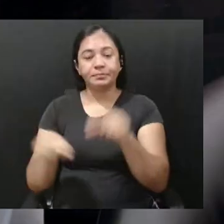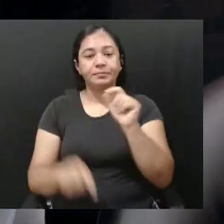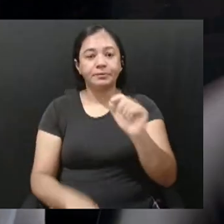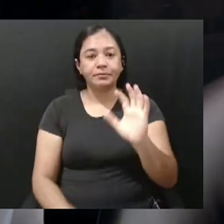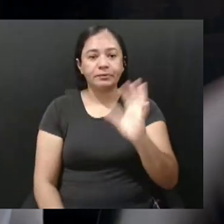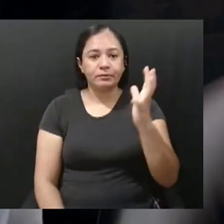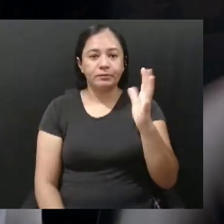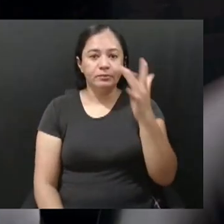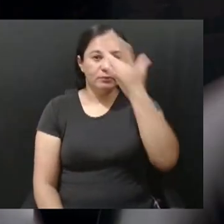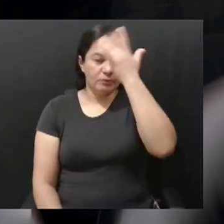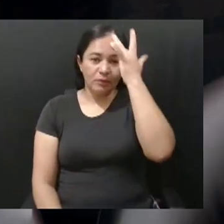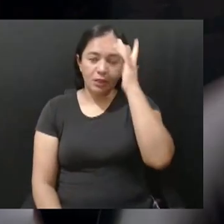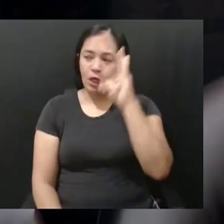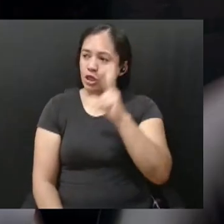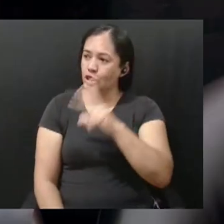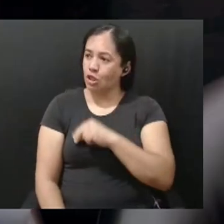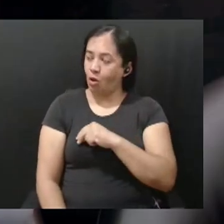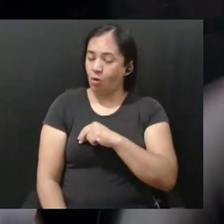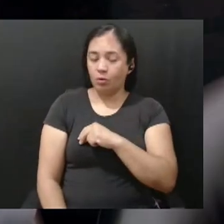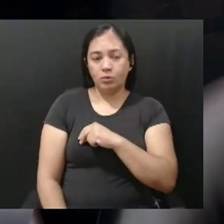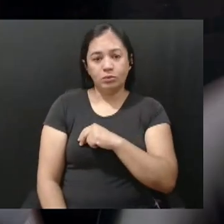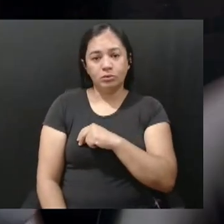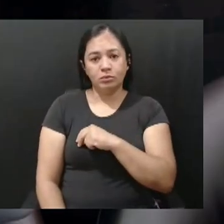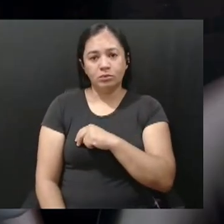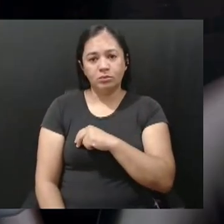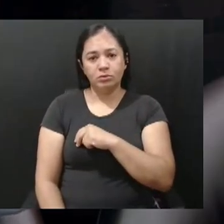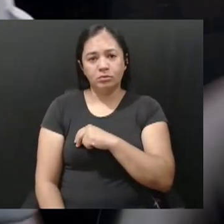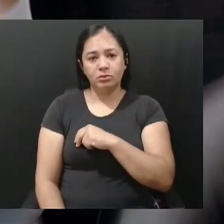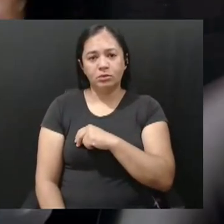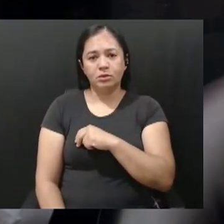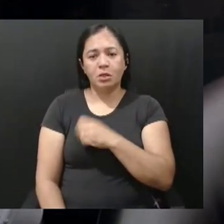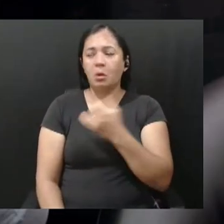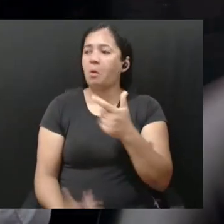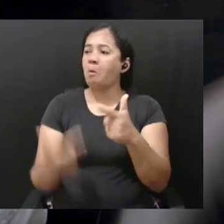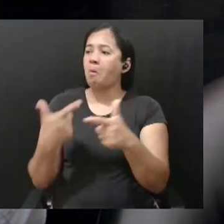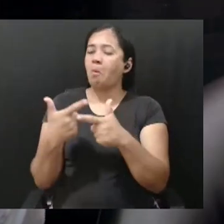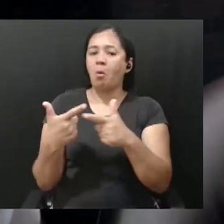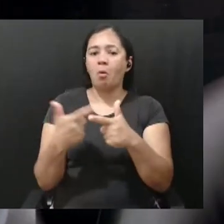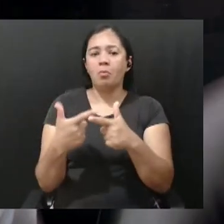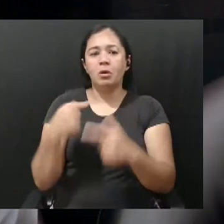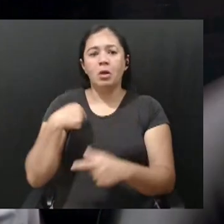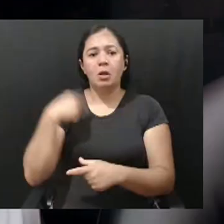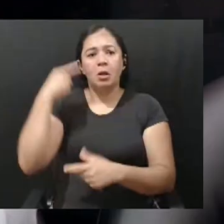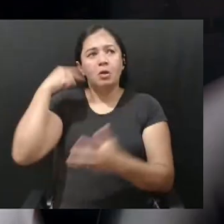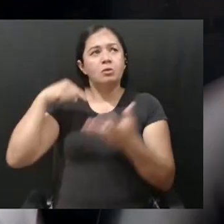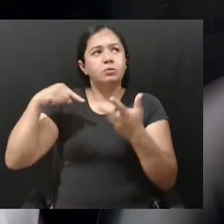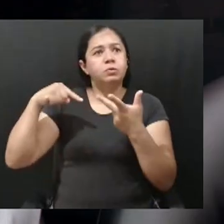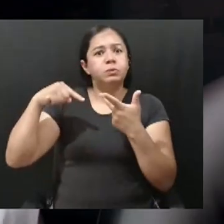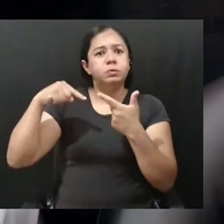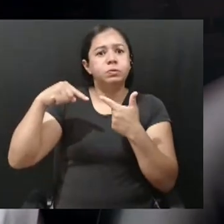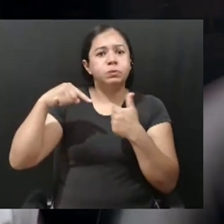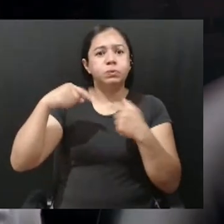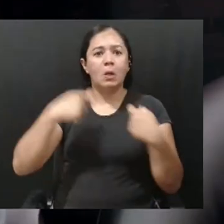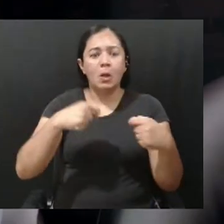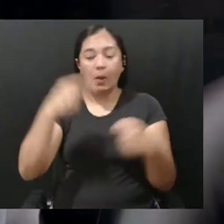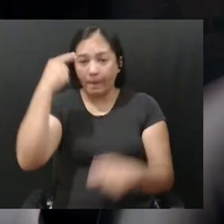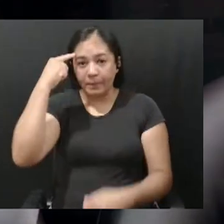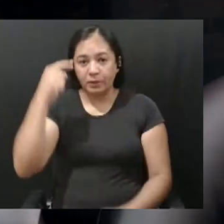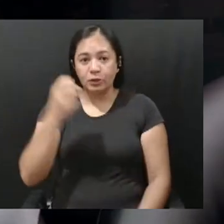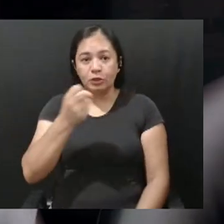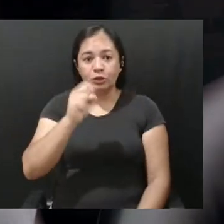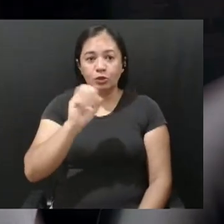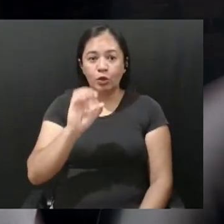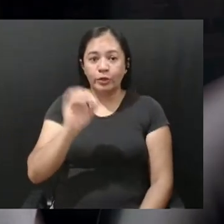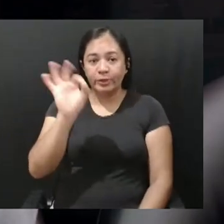você, qual são os problemas, né? Eu penso em várias e diversas demandas, né? Assim, 80% é mais ou menos sobre isso, né? É